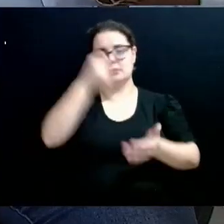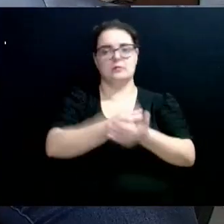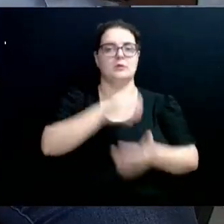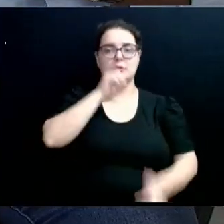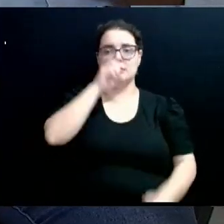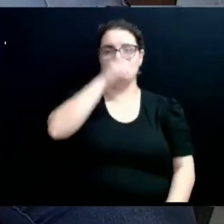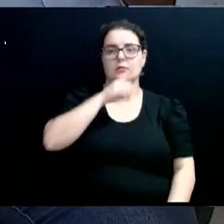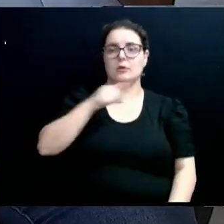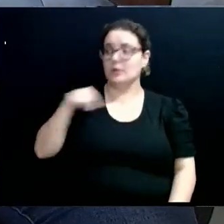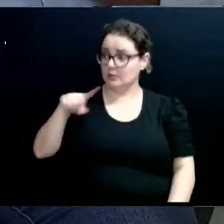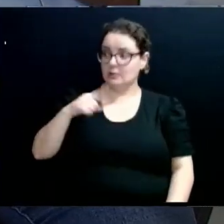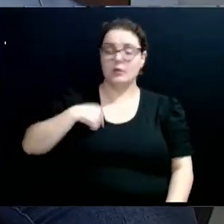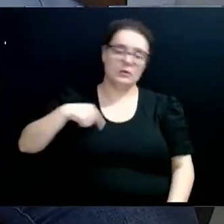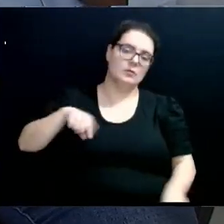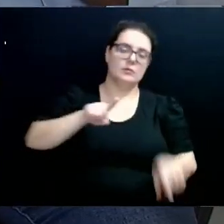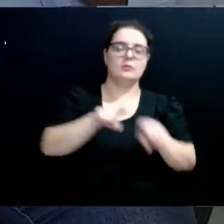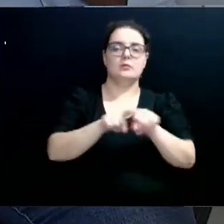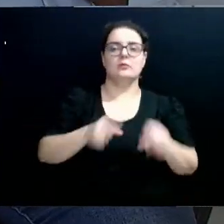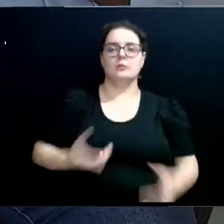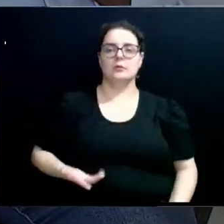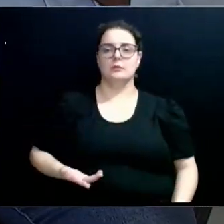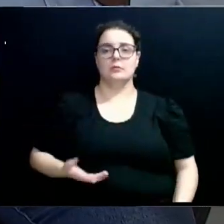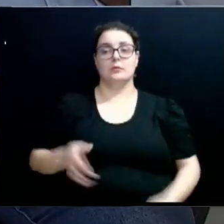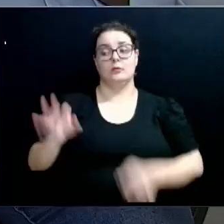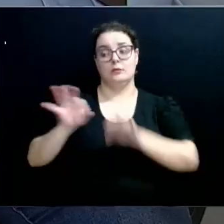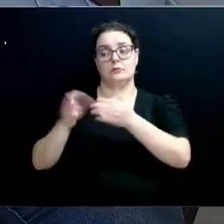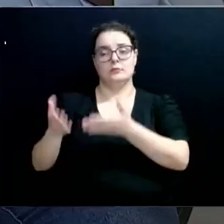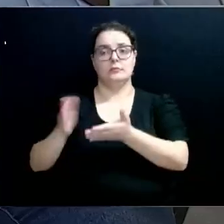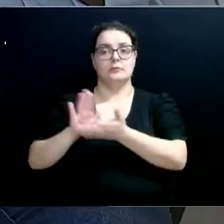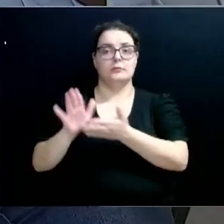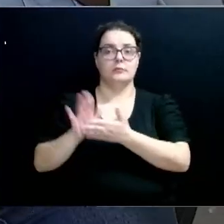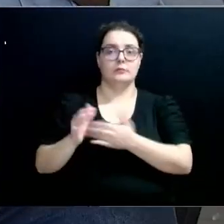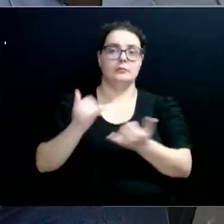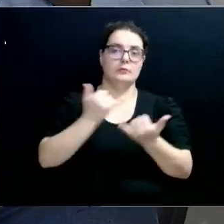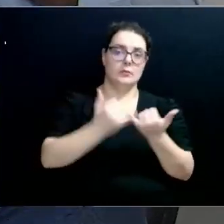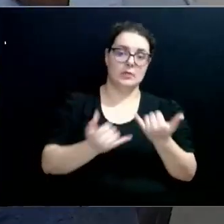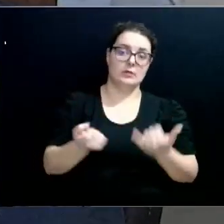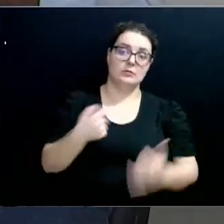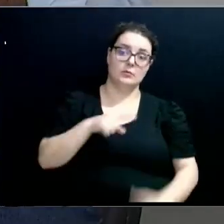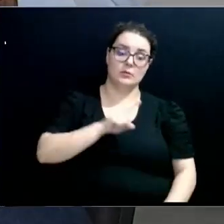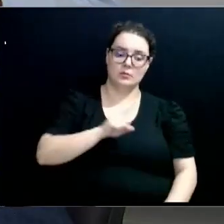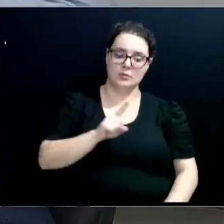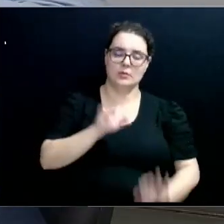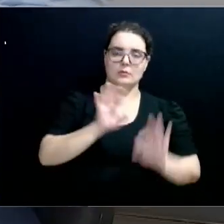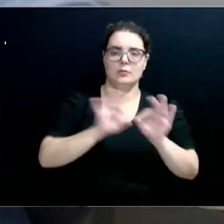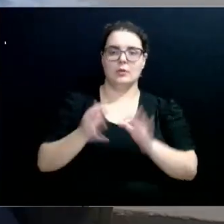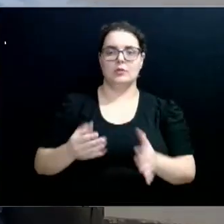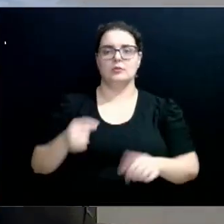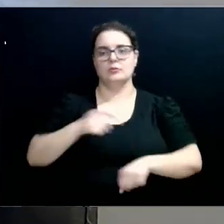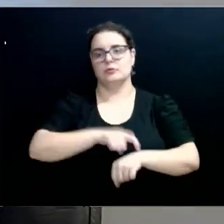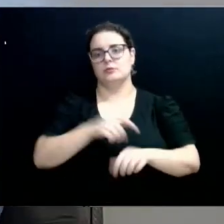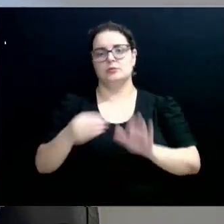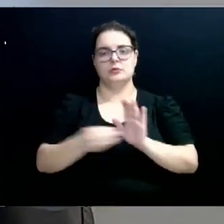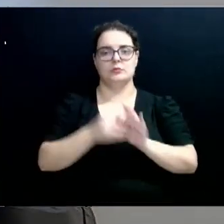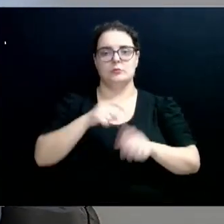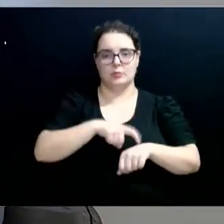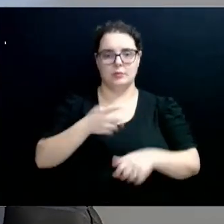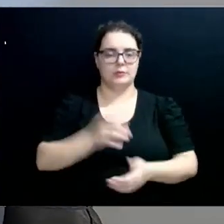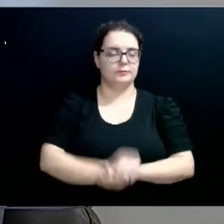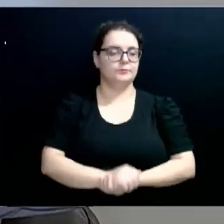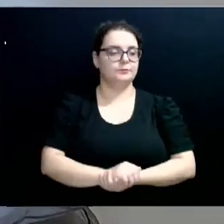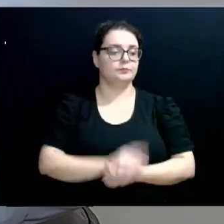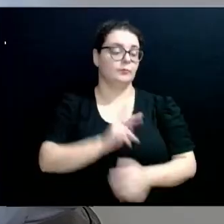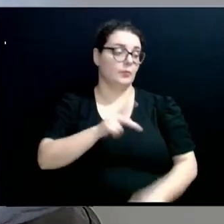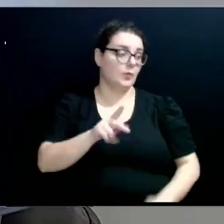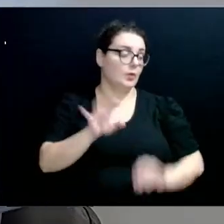final de semana. Ah, você vai, eu também vou. A tendência é que aquele que se planejou gaste pelo menos metade do que aquele que vai de última hora.